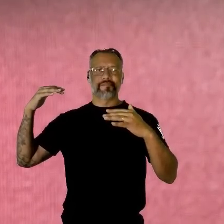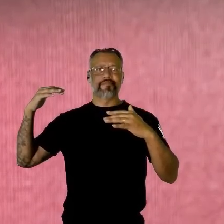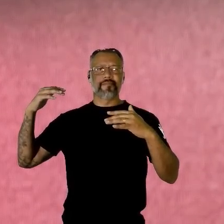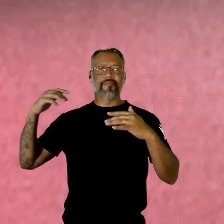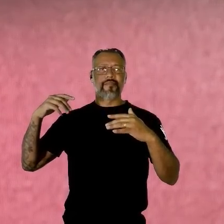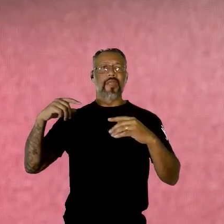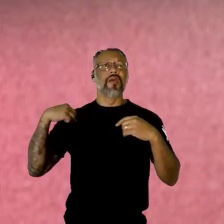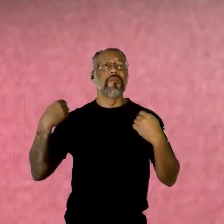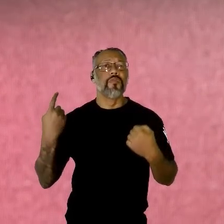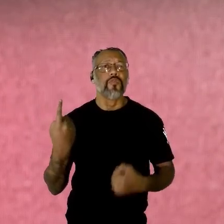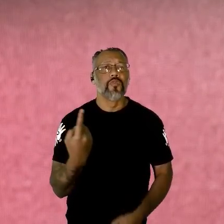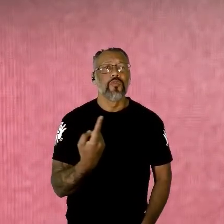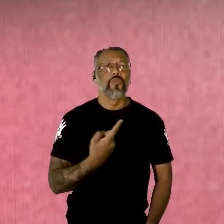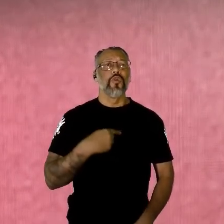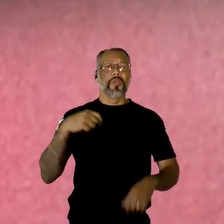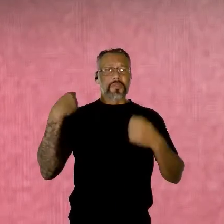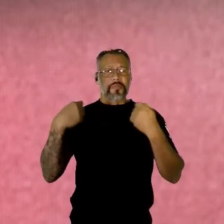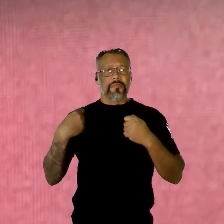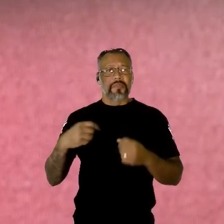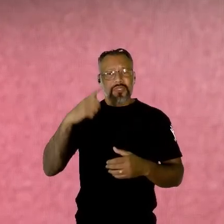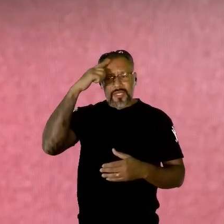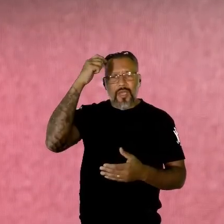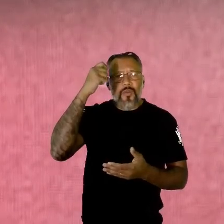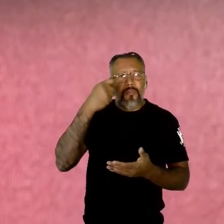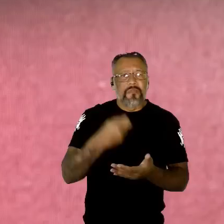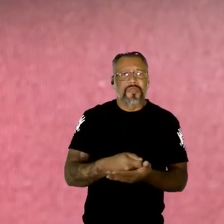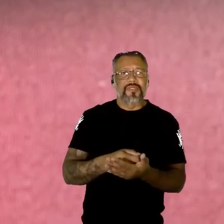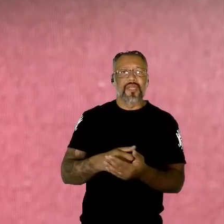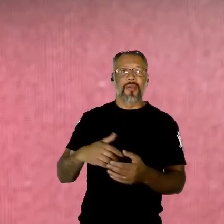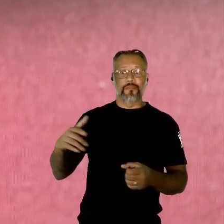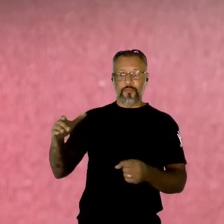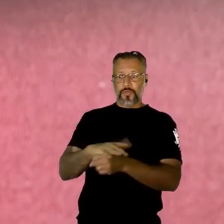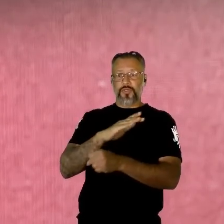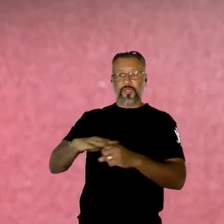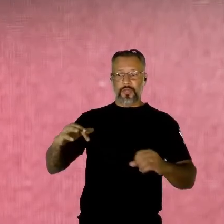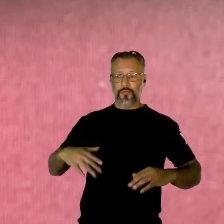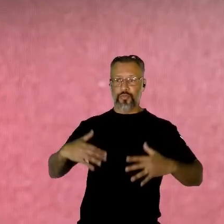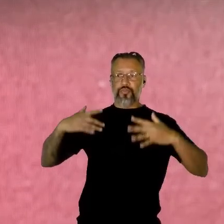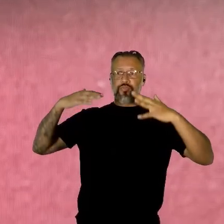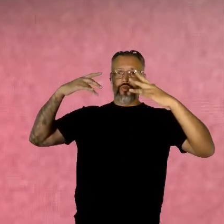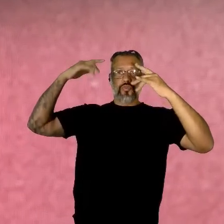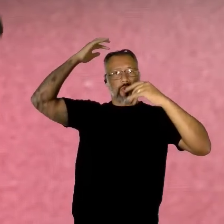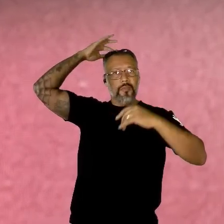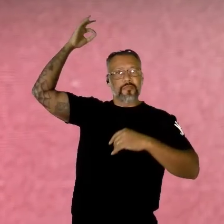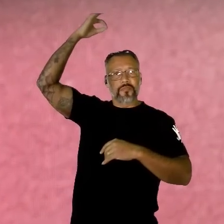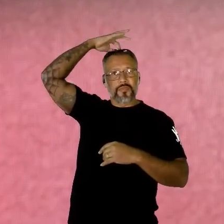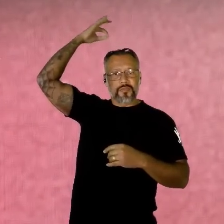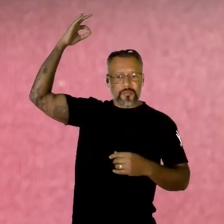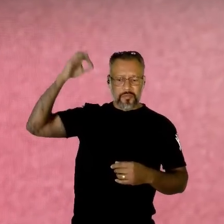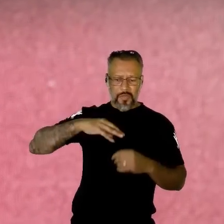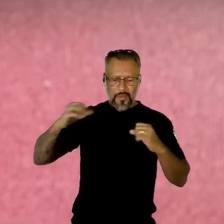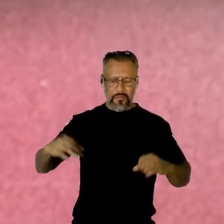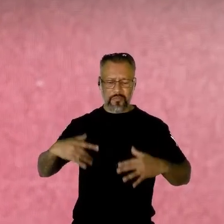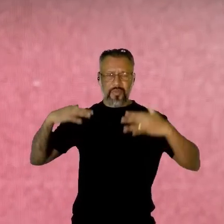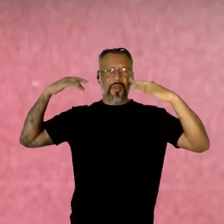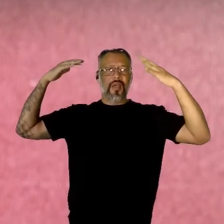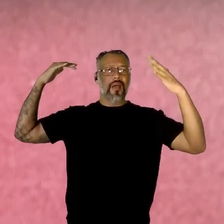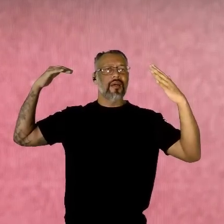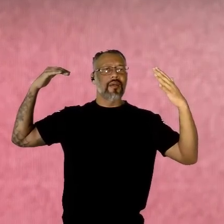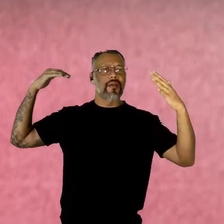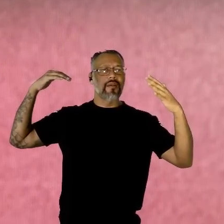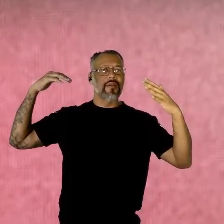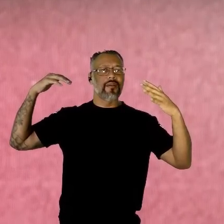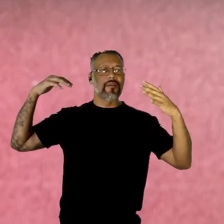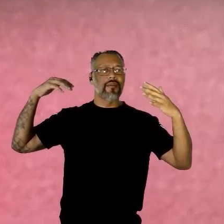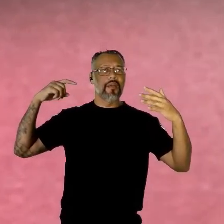espírito santo é nosso obrigação meu irmão e eu me pergunto a partir de mim é que quantos de nós nos orgulhamos dos nossos Nossas